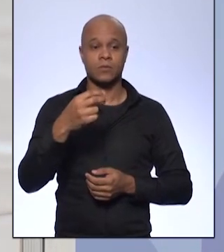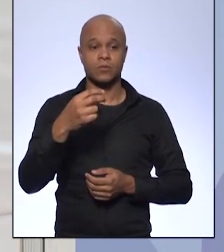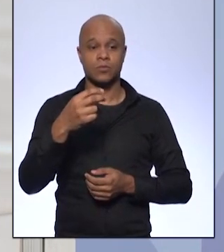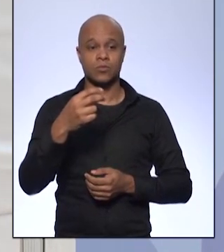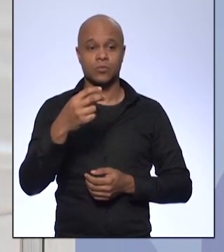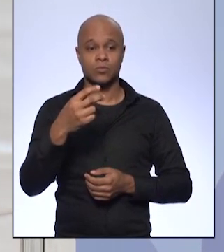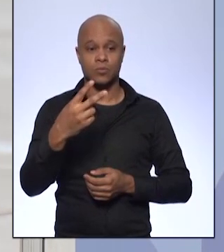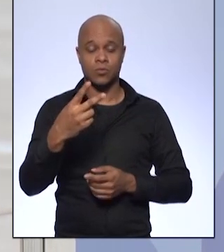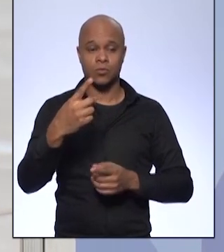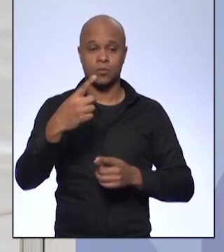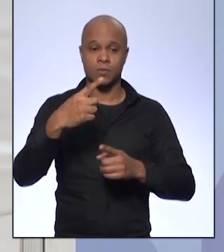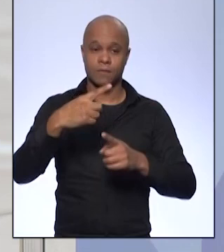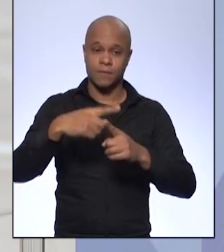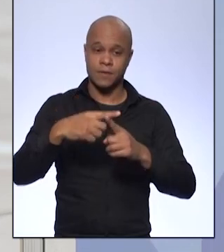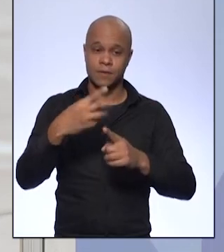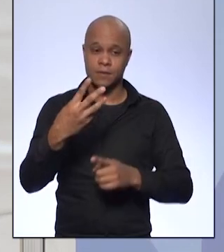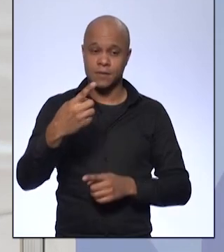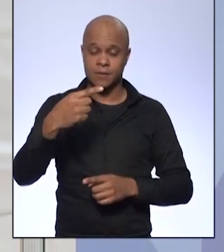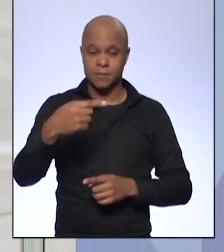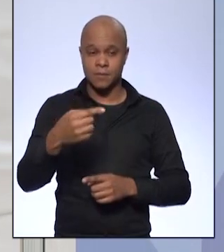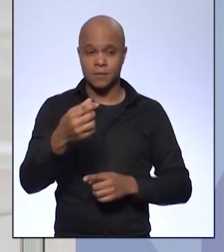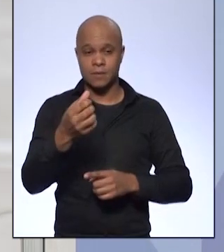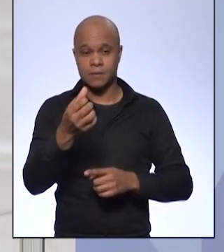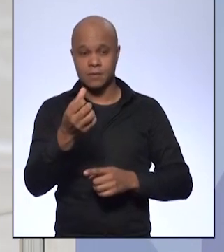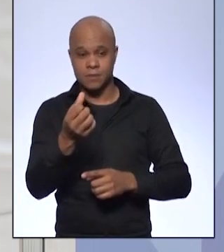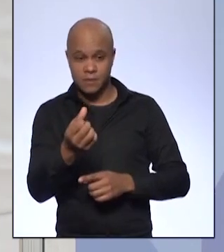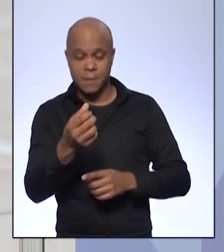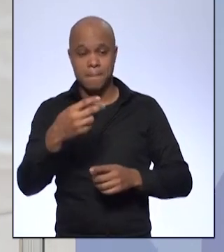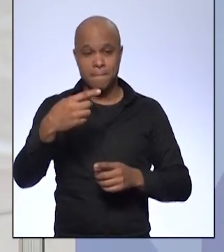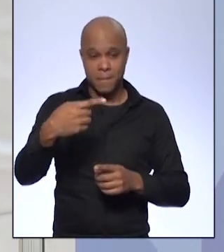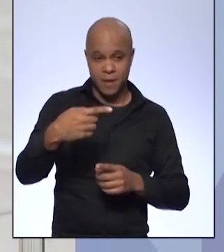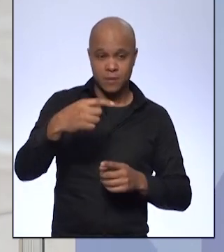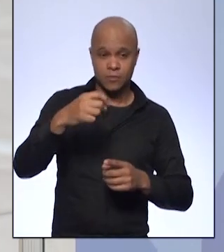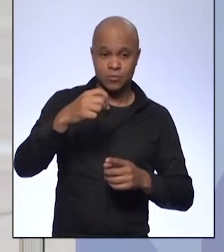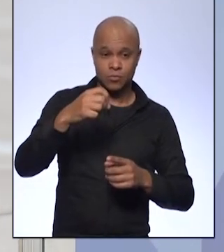6. Menos 2 vezes 4, 8.